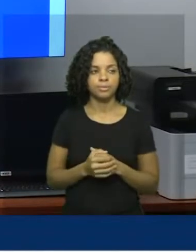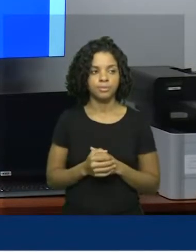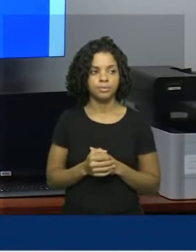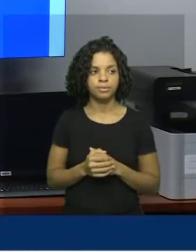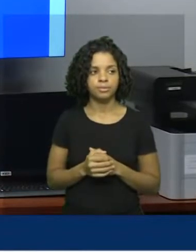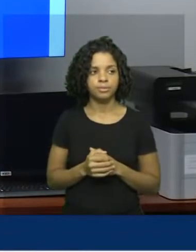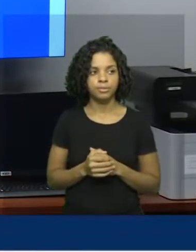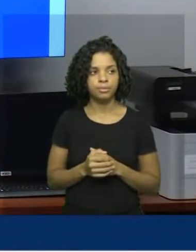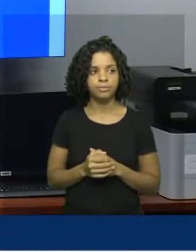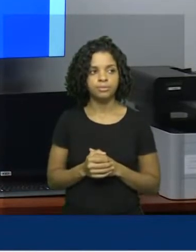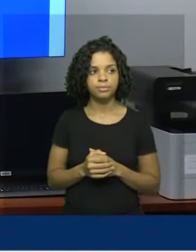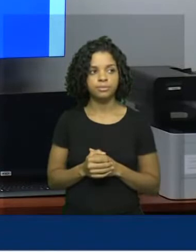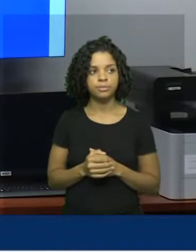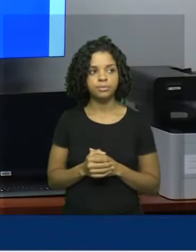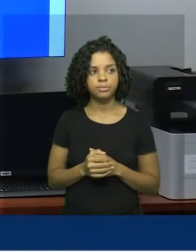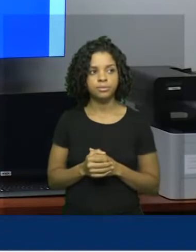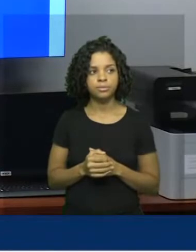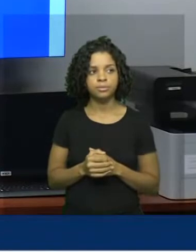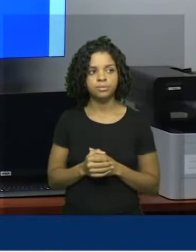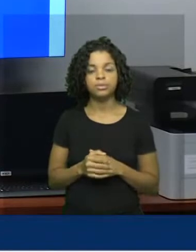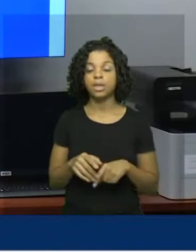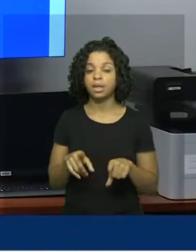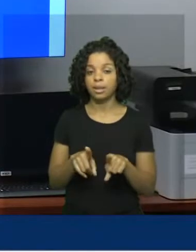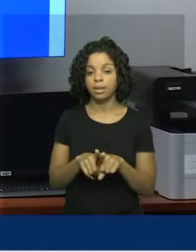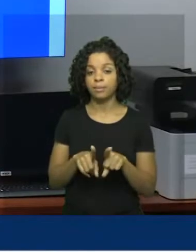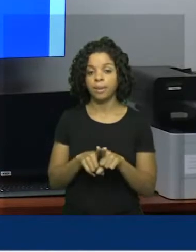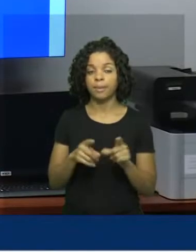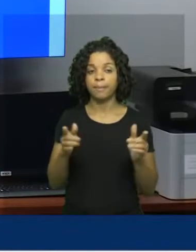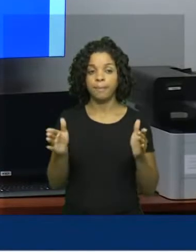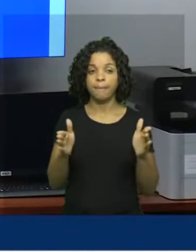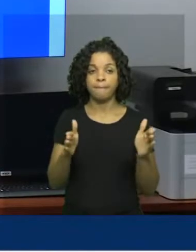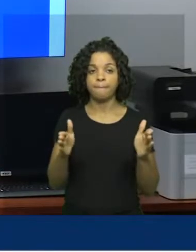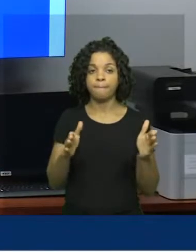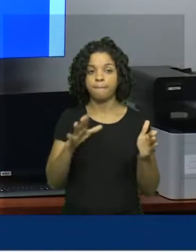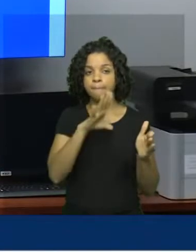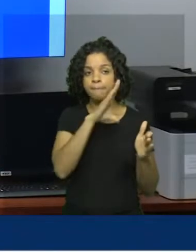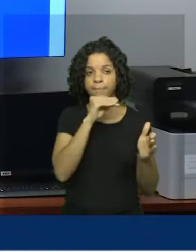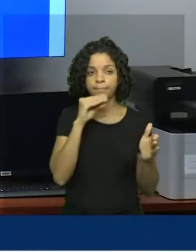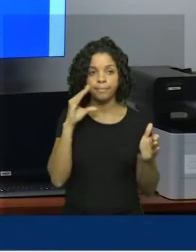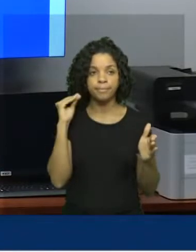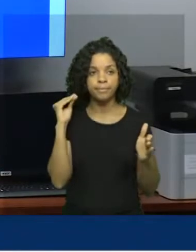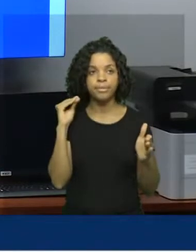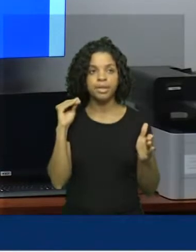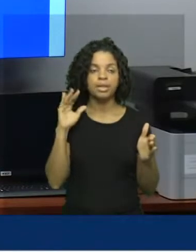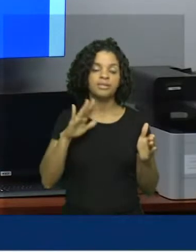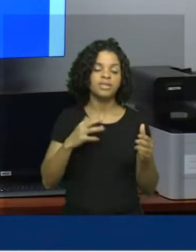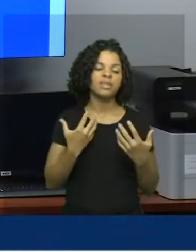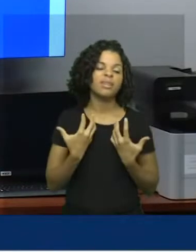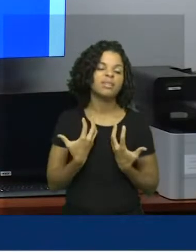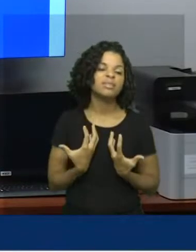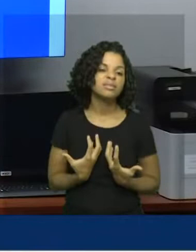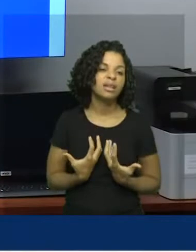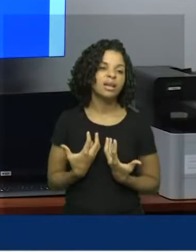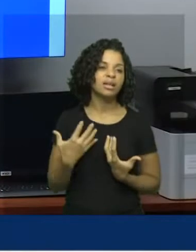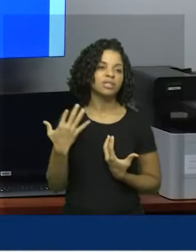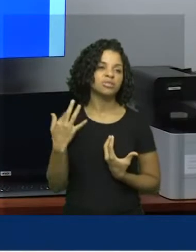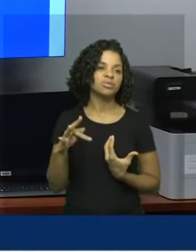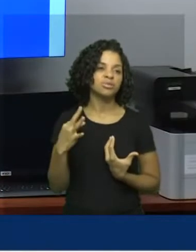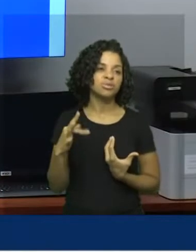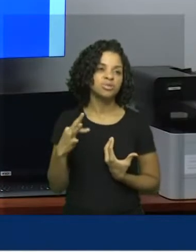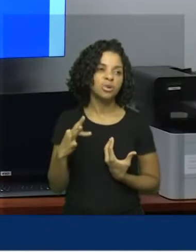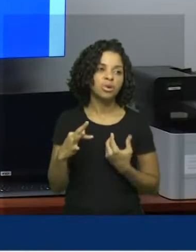Também nessa faixa etária, né, da adolescência, pode estar presente algum grau de fadiga, dor crônica, incluindo